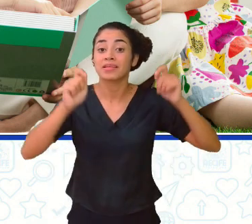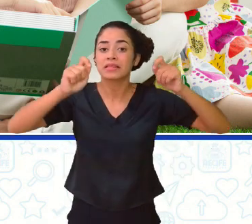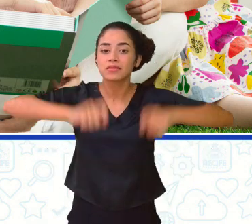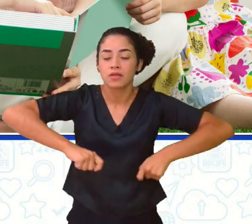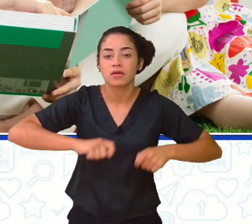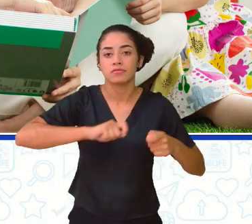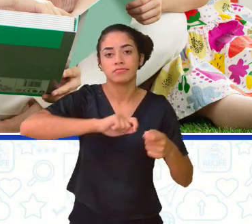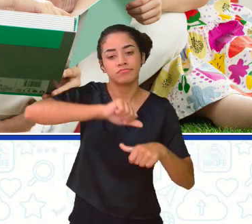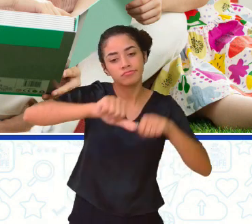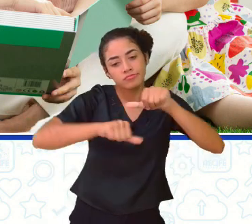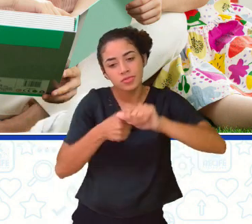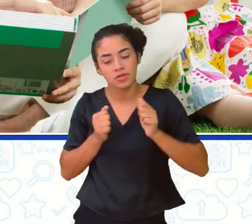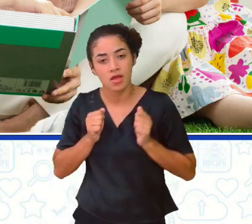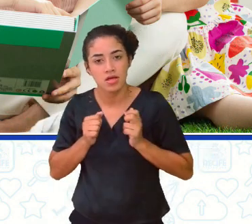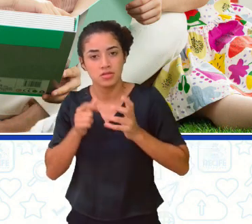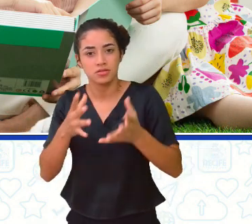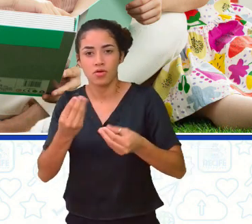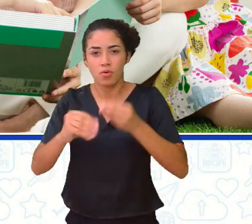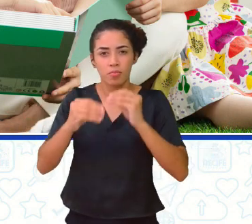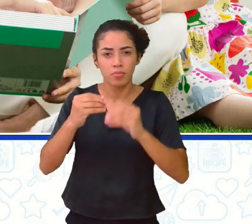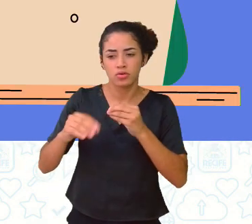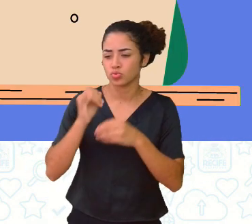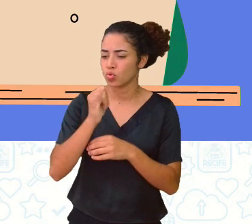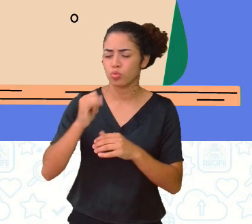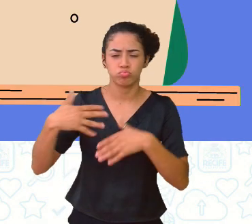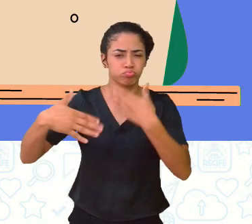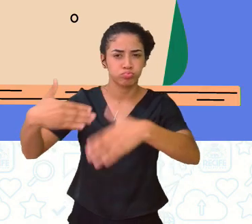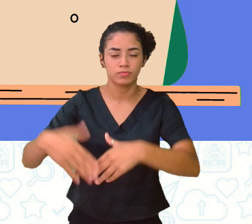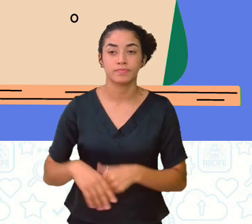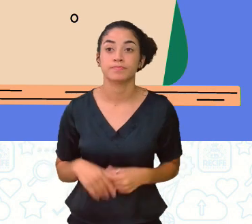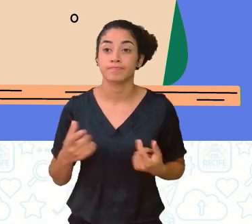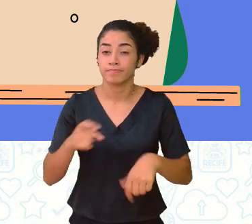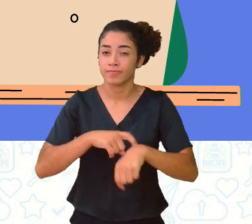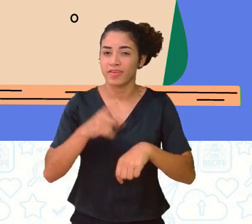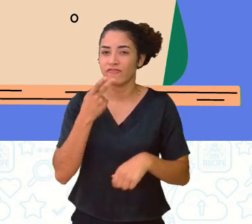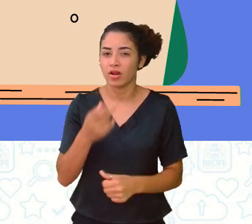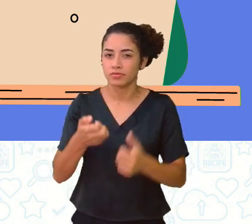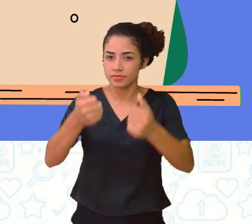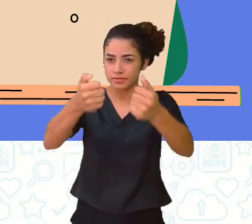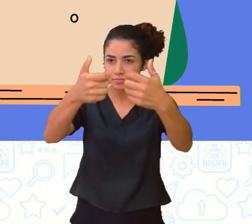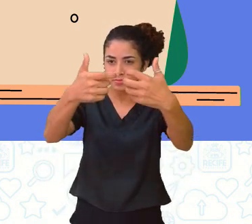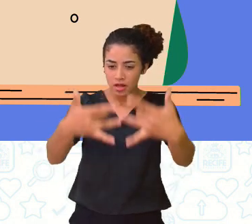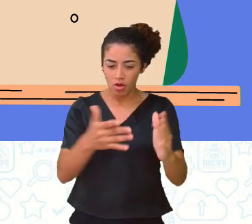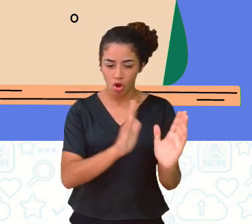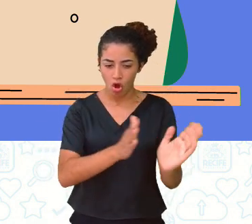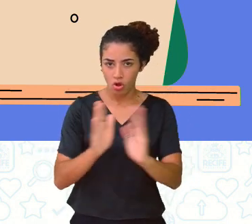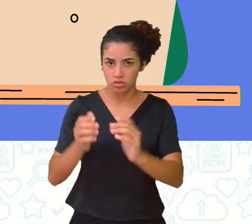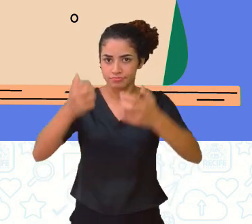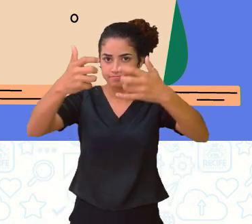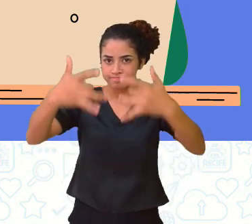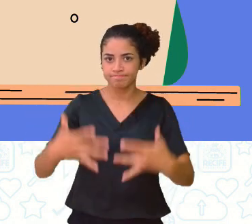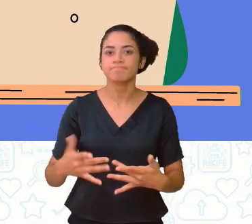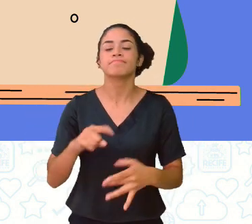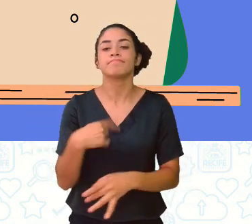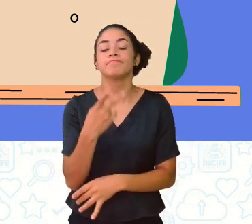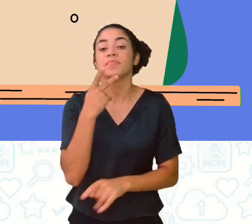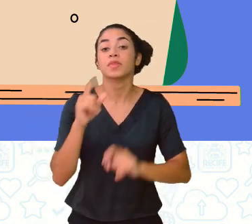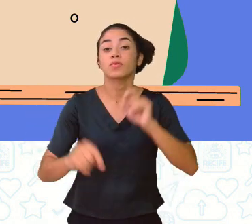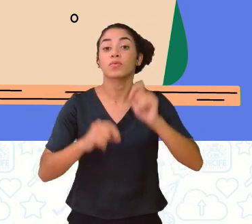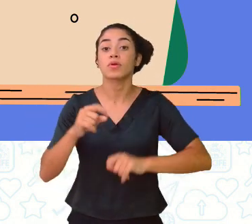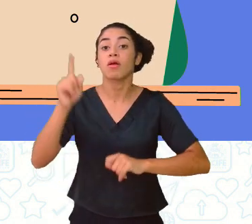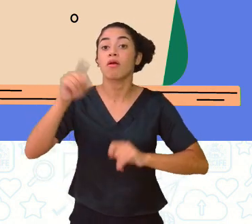do romance, do conto e para frente, né? Quando a gente fala da ordem do relatar, a gente está falando